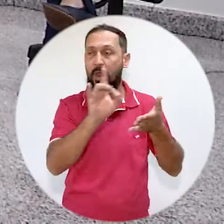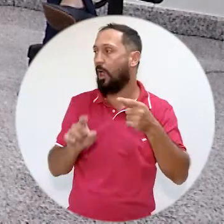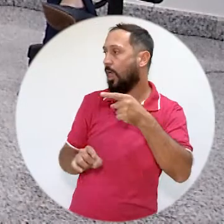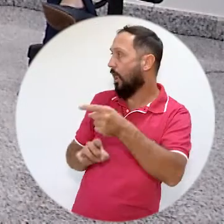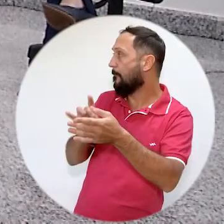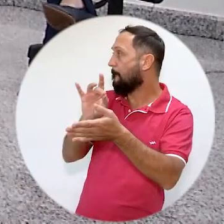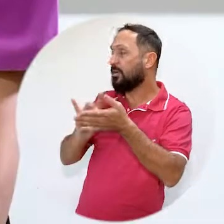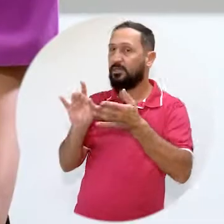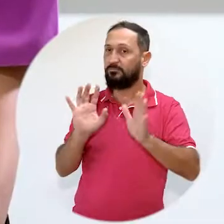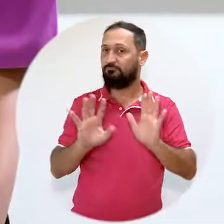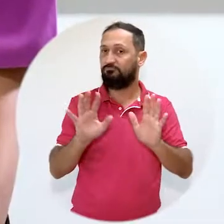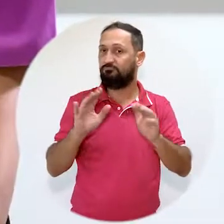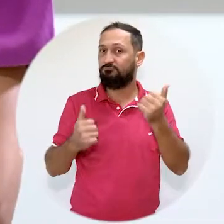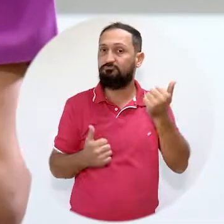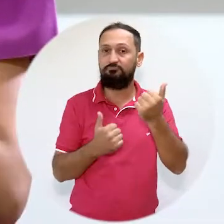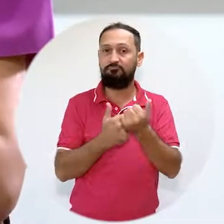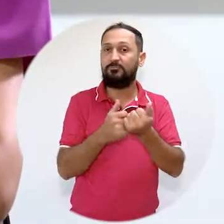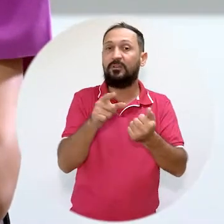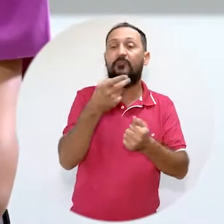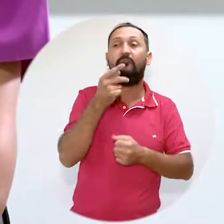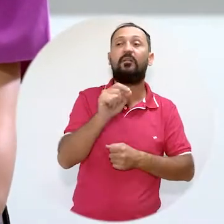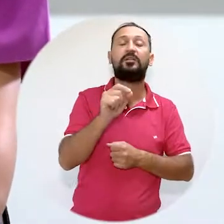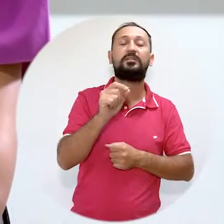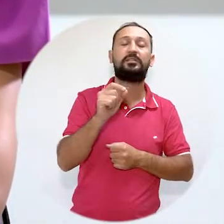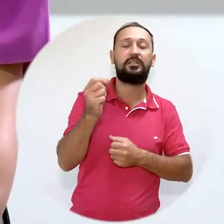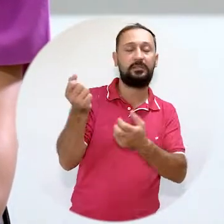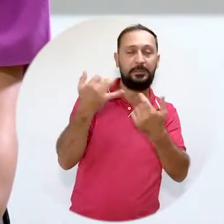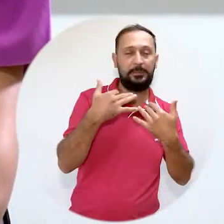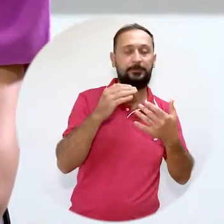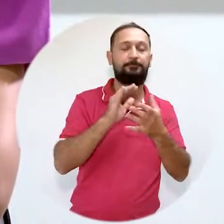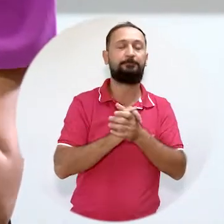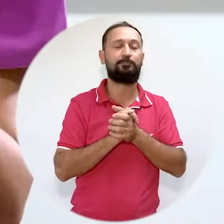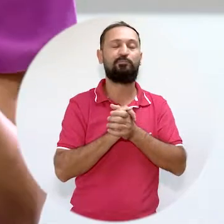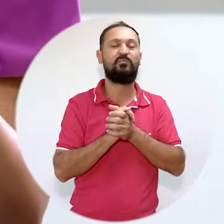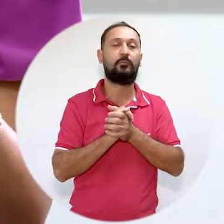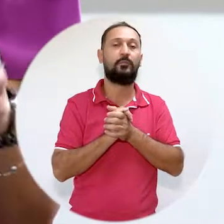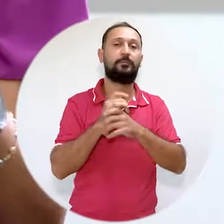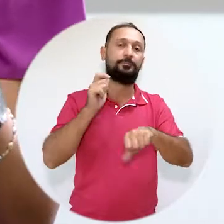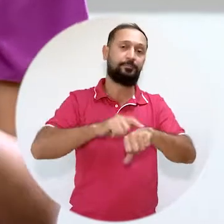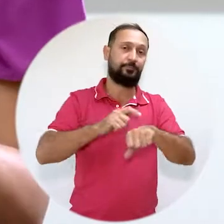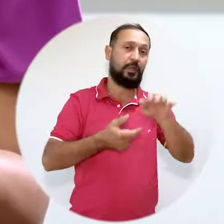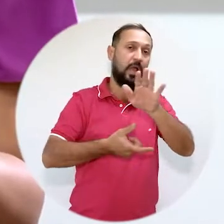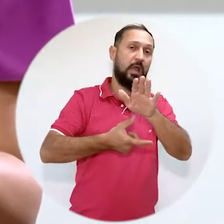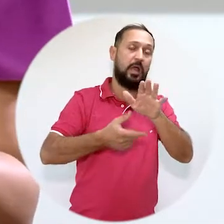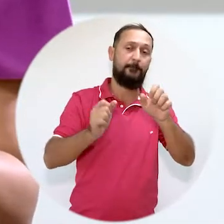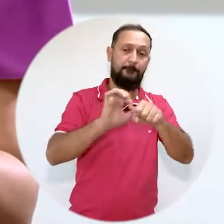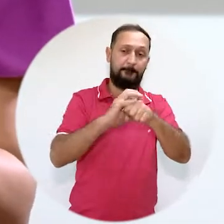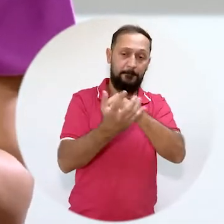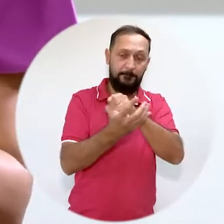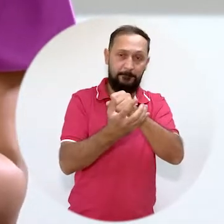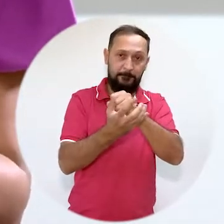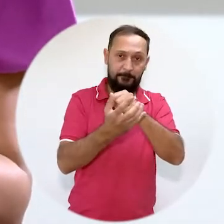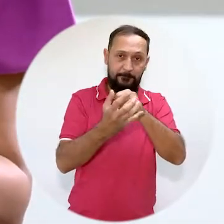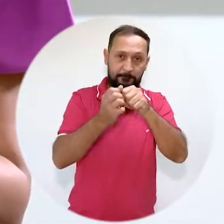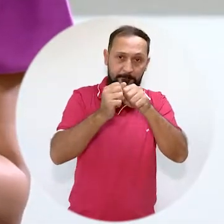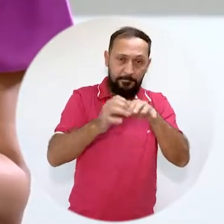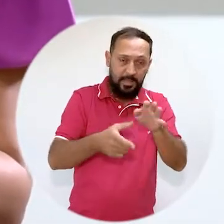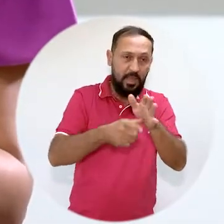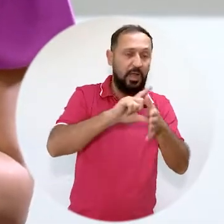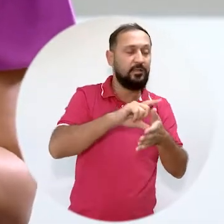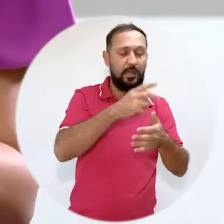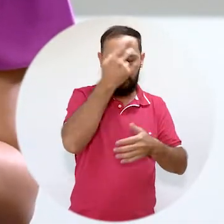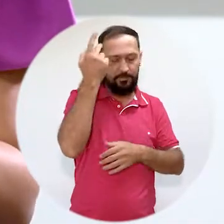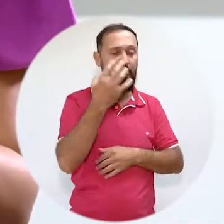pode te auxiliar. Mas é bem o que você falou, né? Quando a gente, antes da pandemia, por exemplo, as pessoas não se